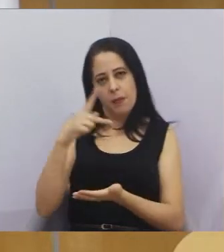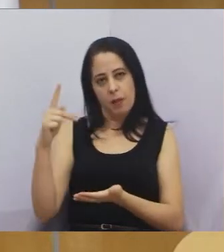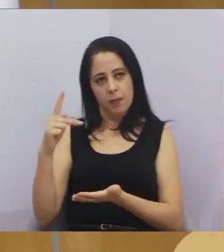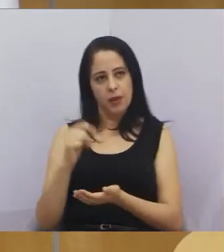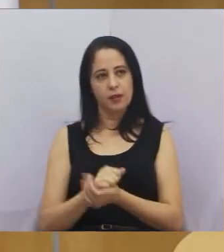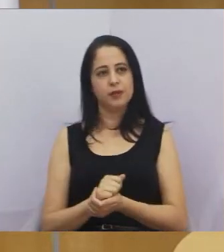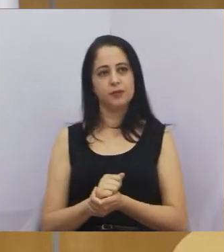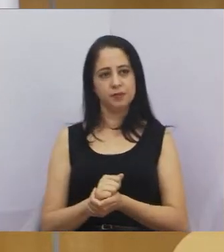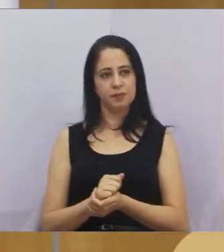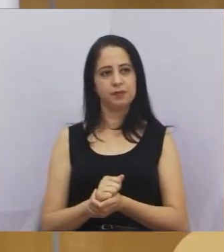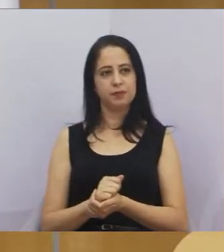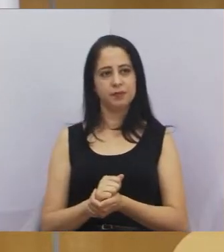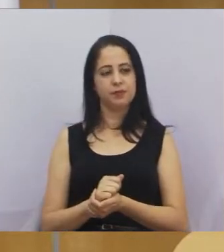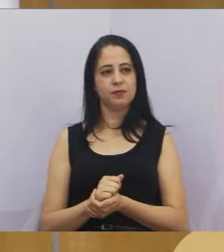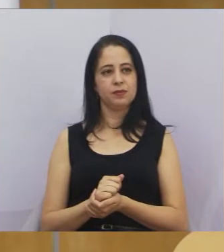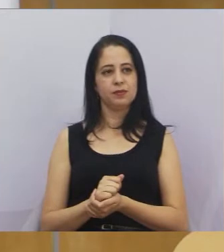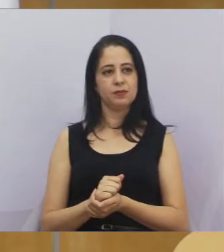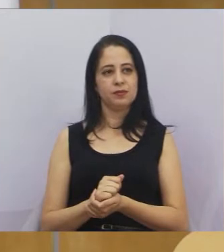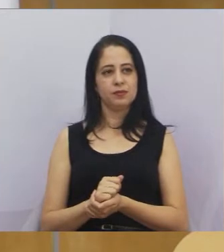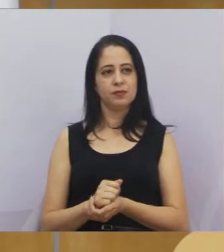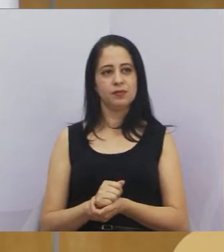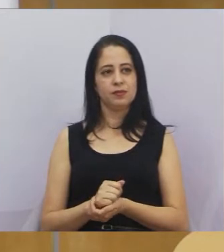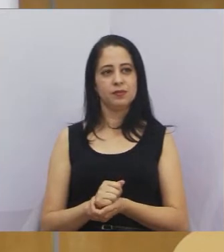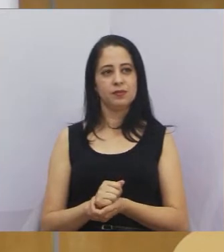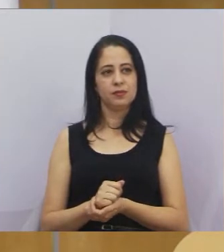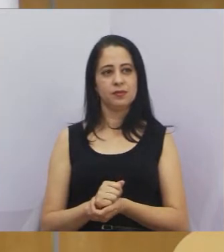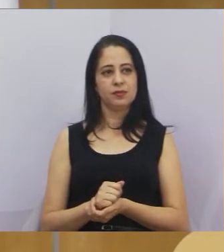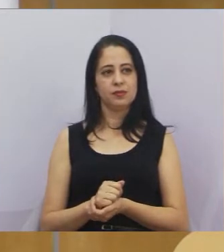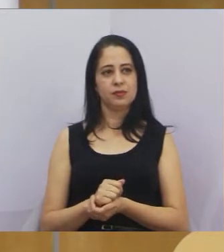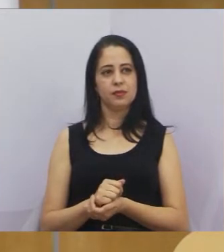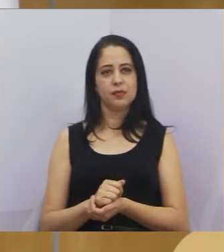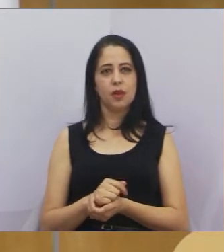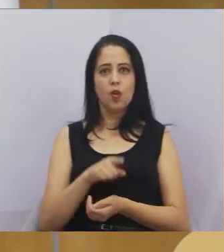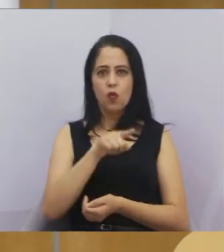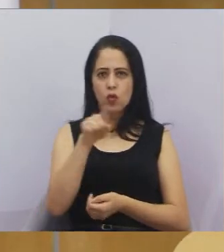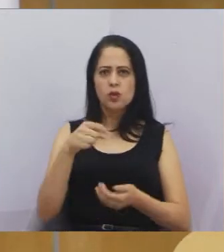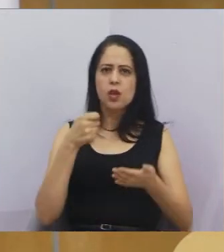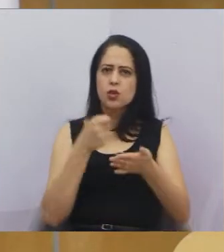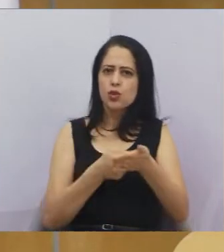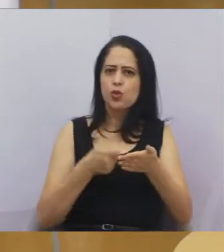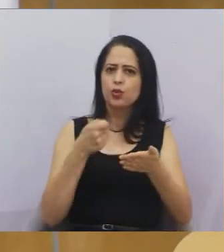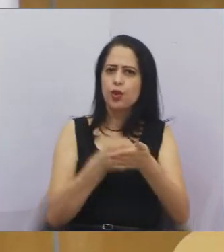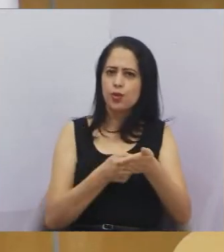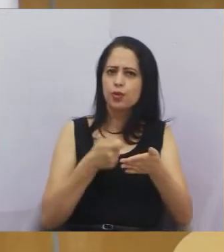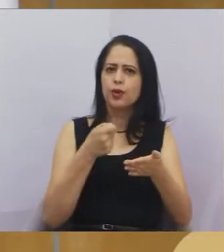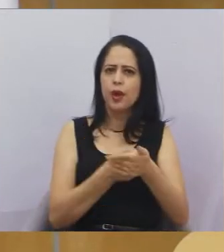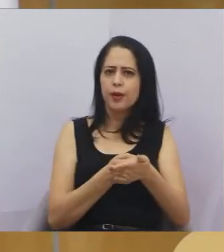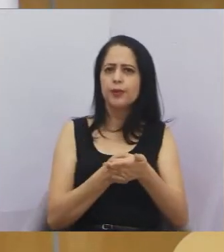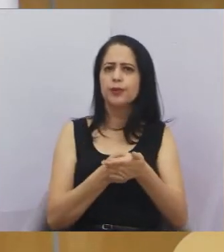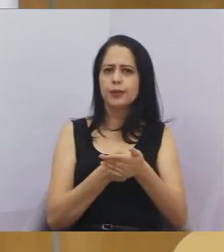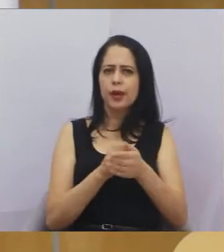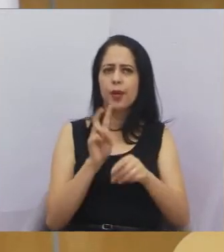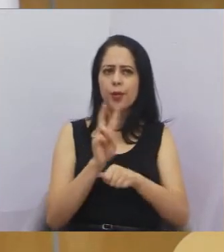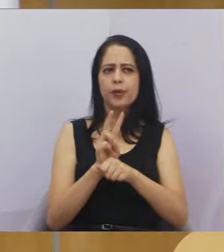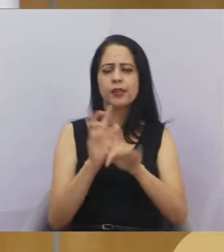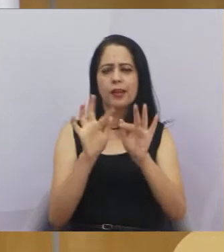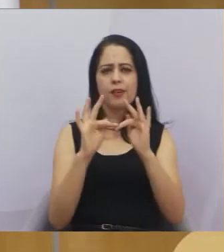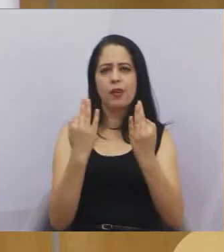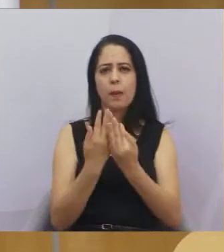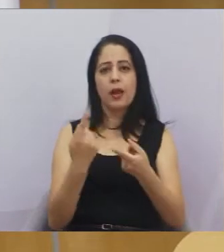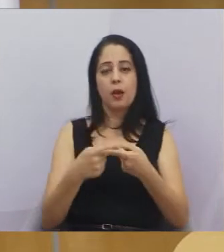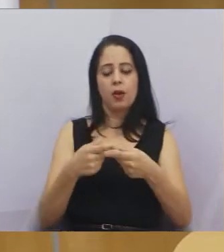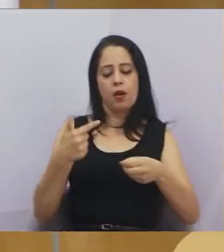da gasolina, no valor da gasolina, para saber o quanto vocês estão lutando para sobreviver e sustentar a família de vocês.